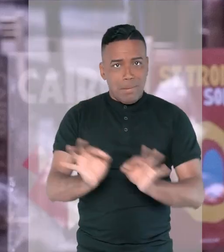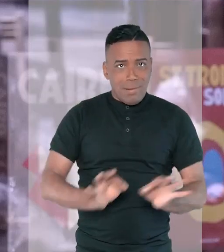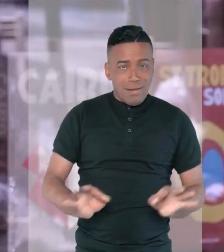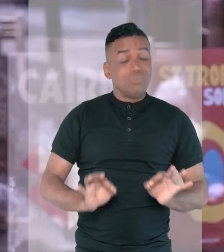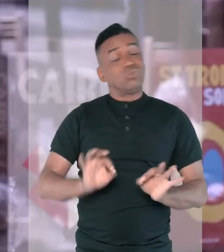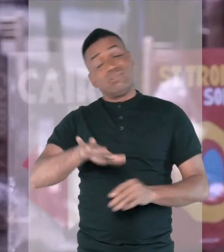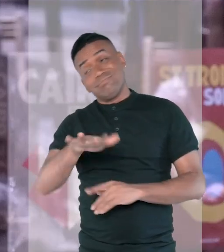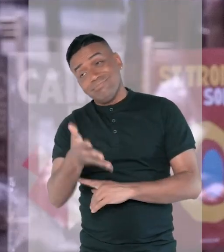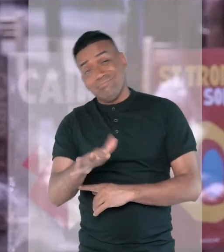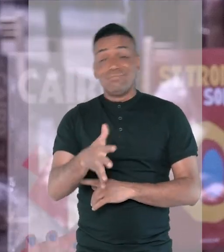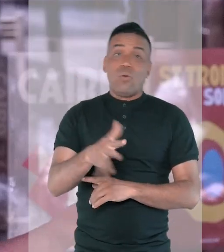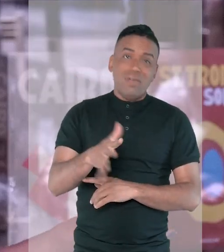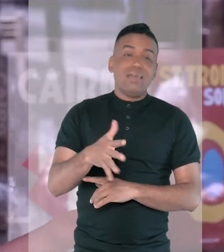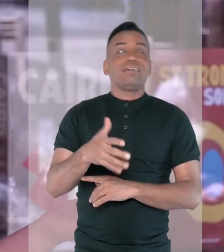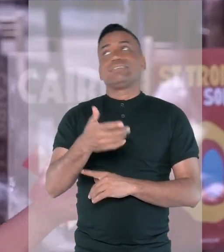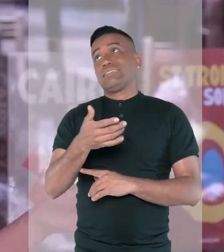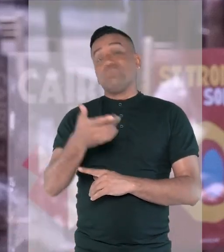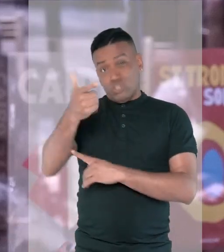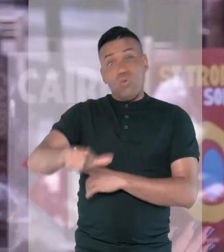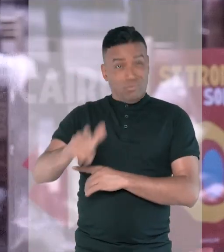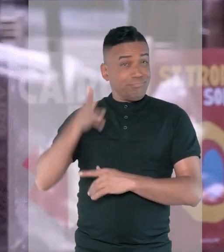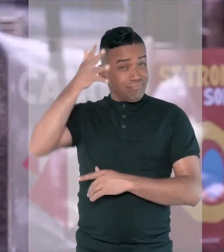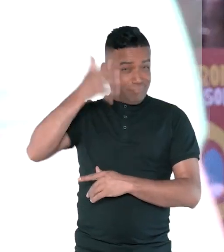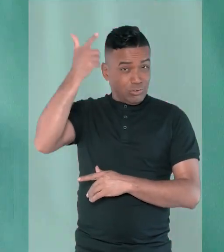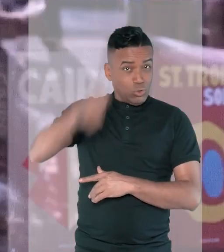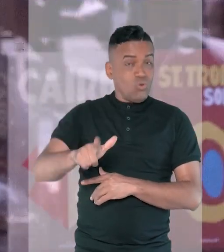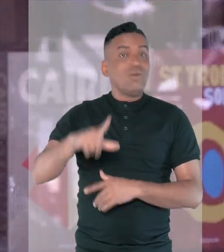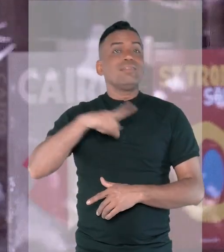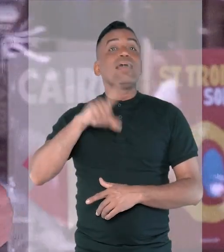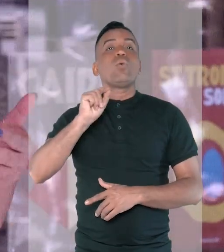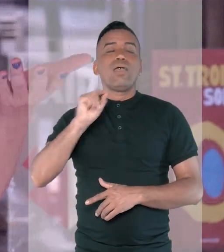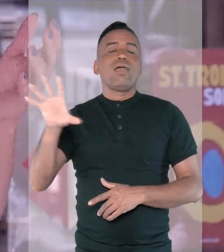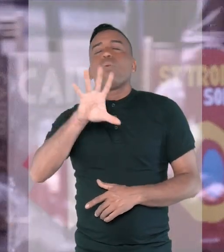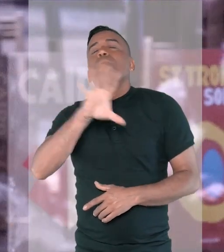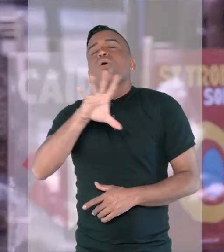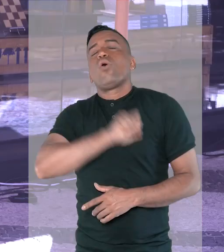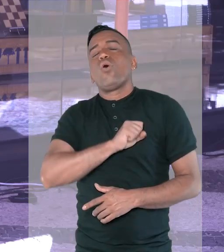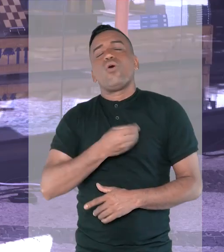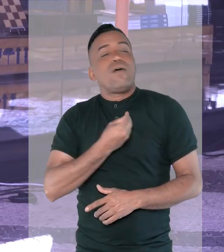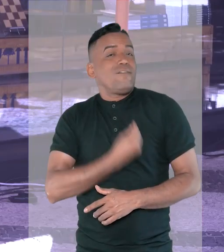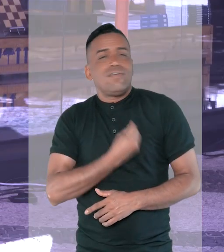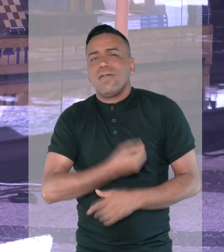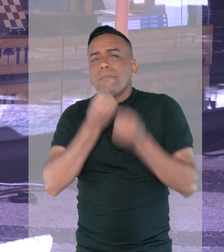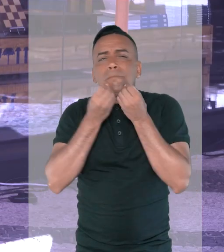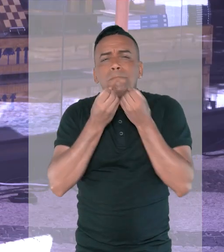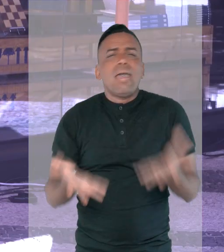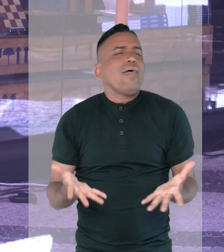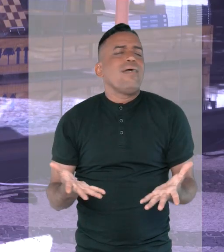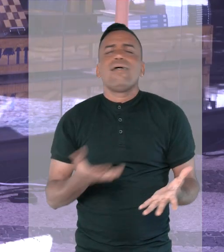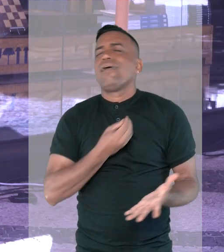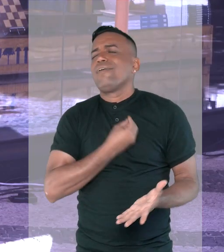nos preparamos e talvez sendo repetitiva, mas temos o amor e viver bem. Eu acho que viver